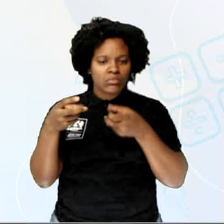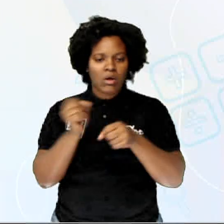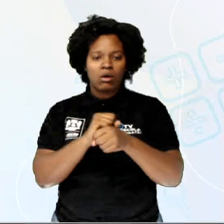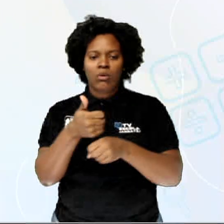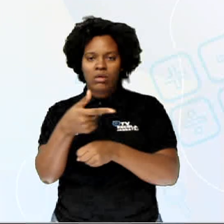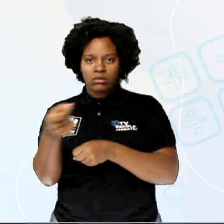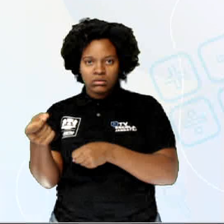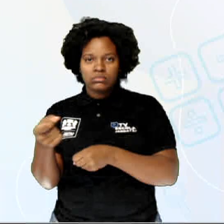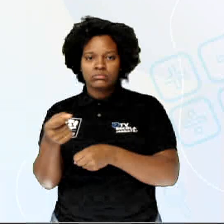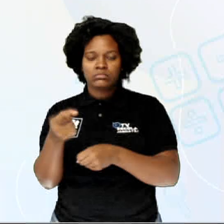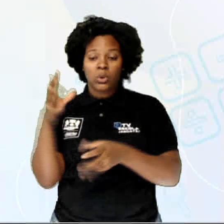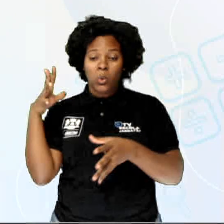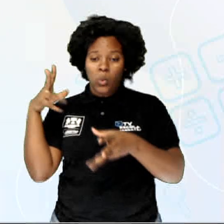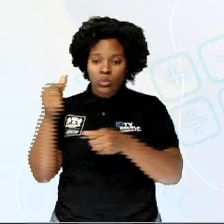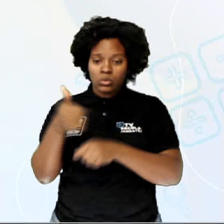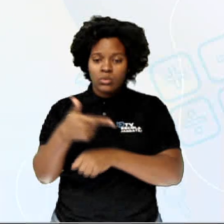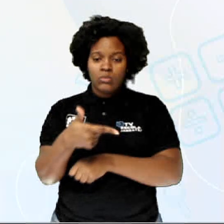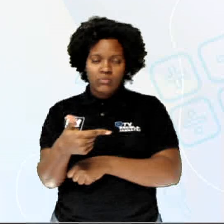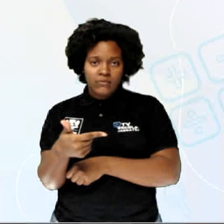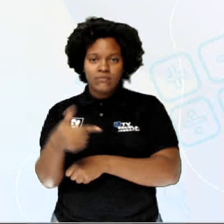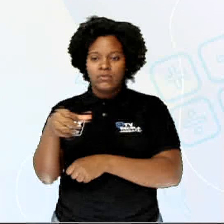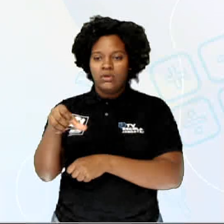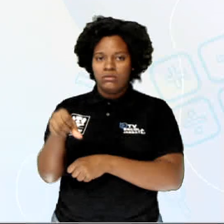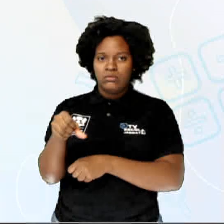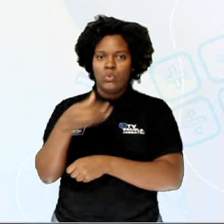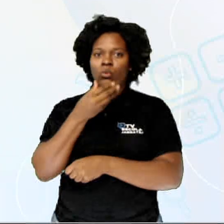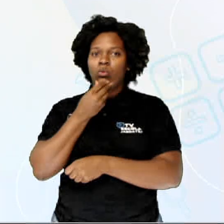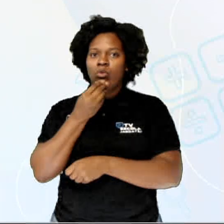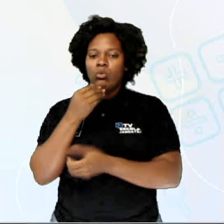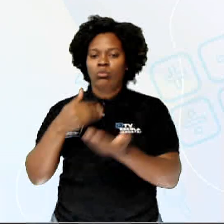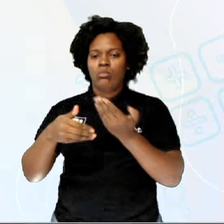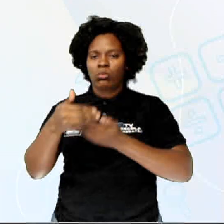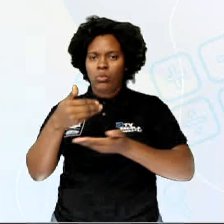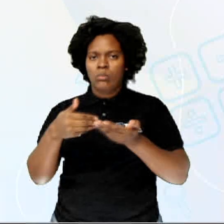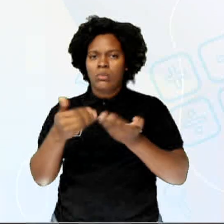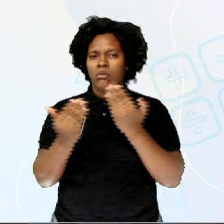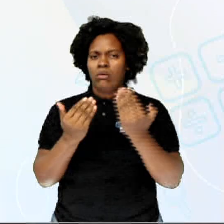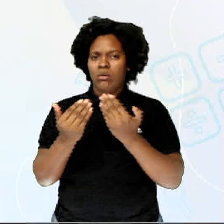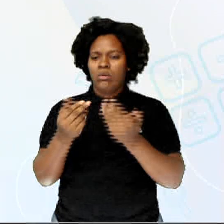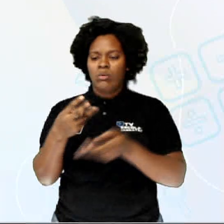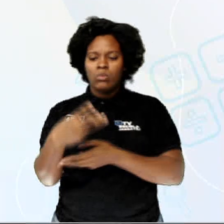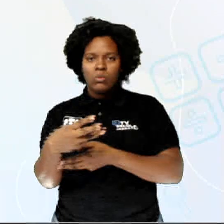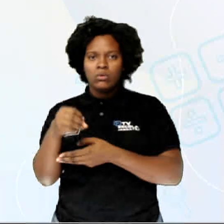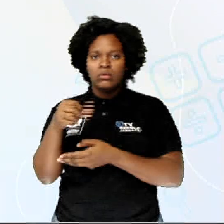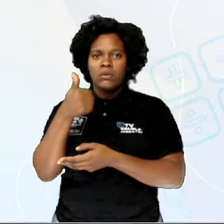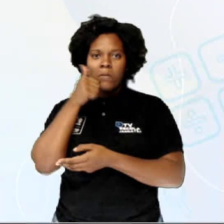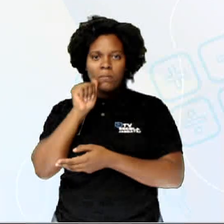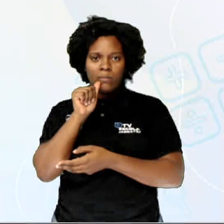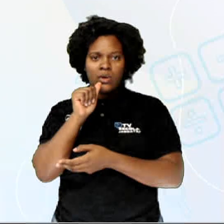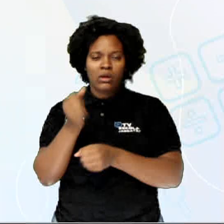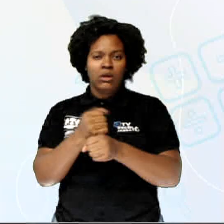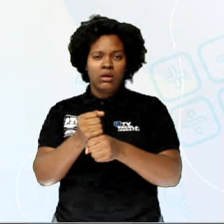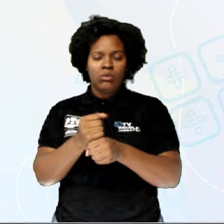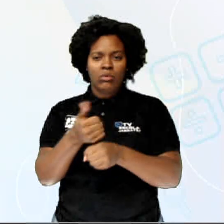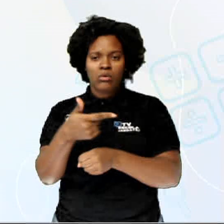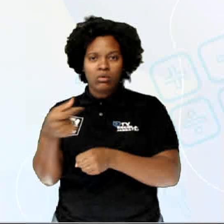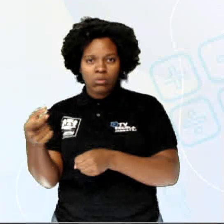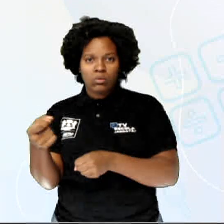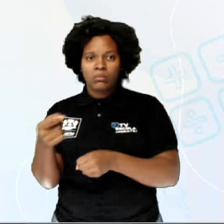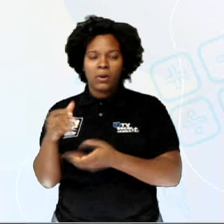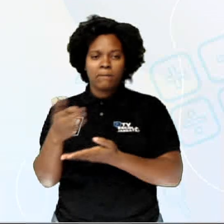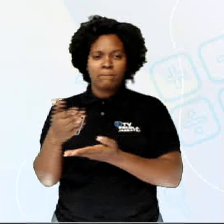5. 5.280 vezes 5 dá 26.400. E aí o valor de x vai ser 26.400 dividido por